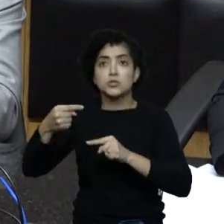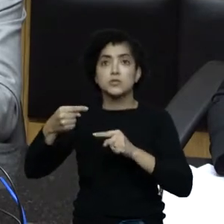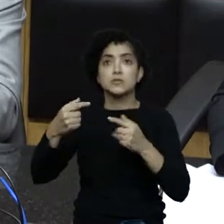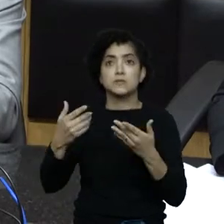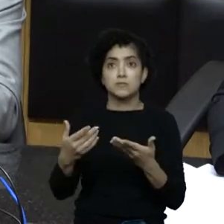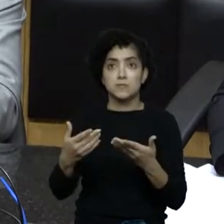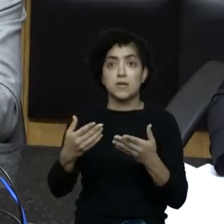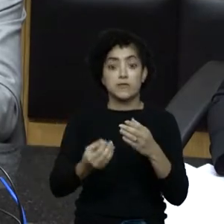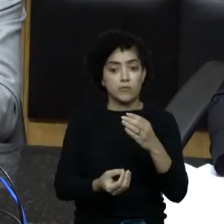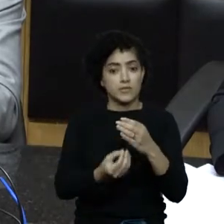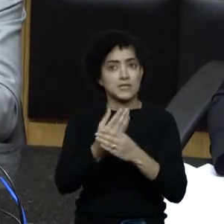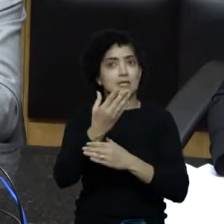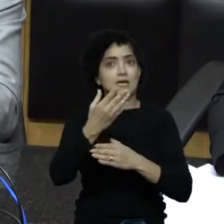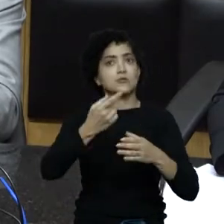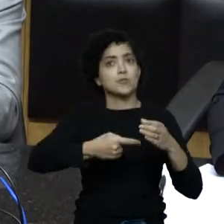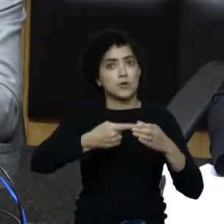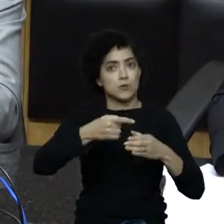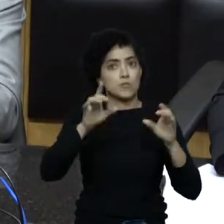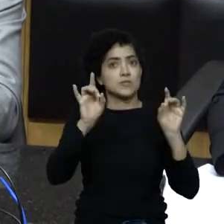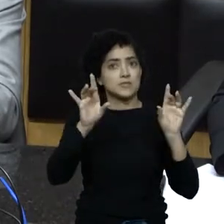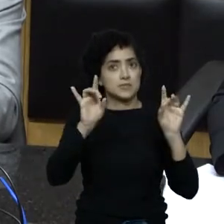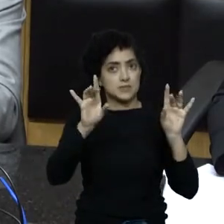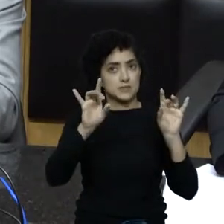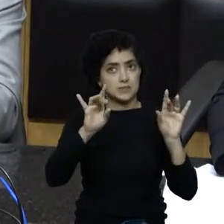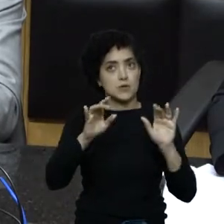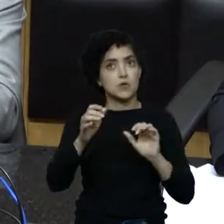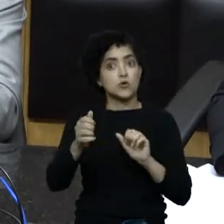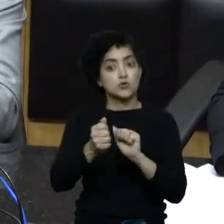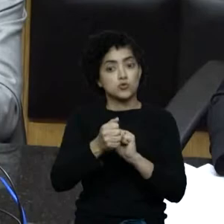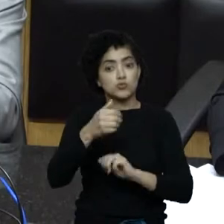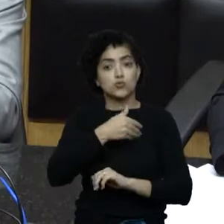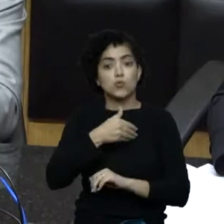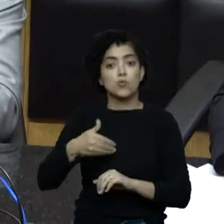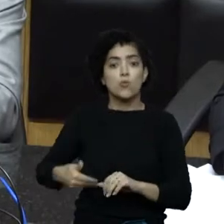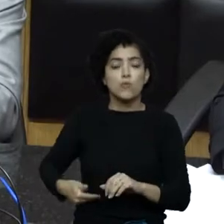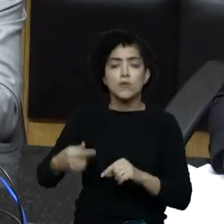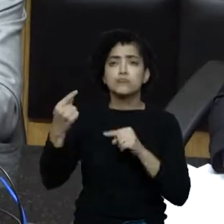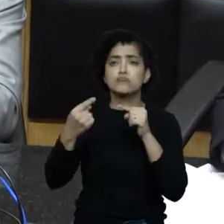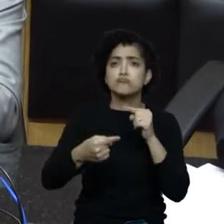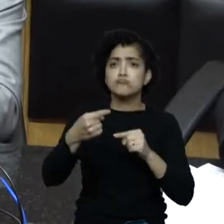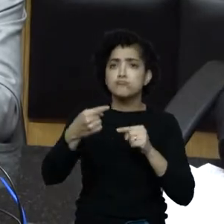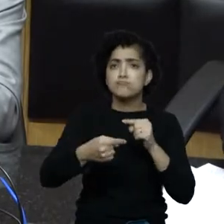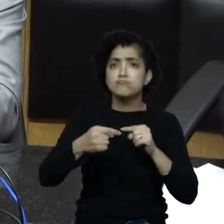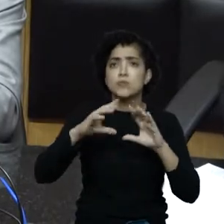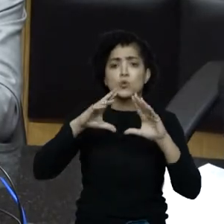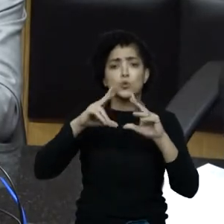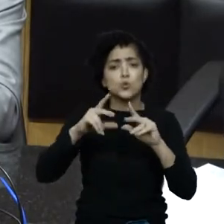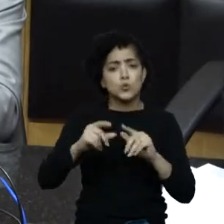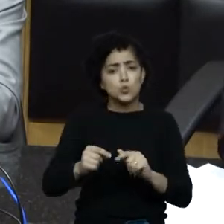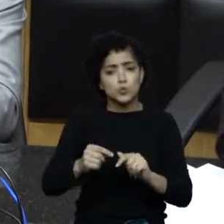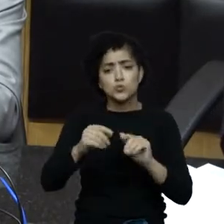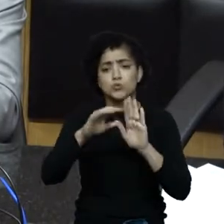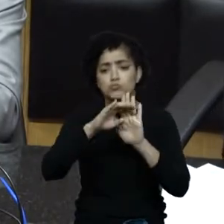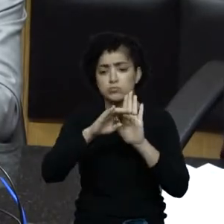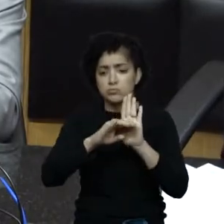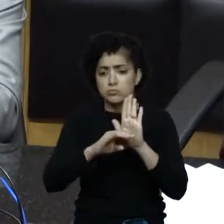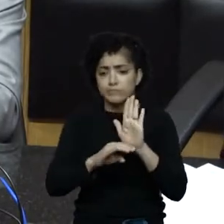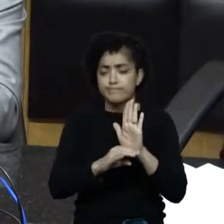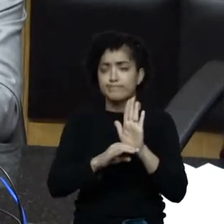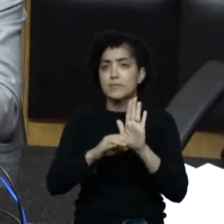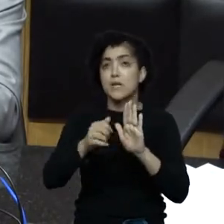inclusive uma comissão especial que juntamente com o governo discutiu todas as matérias com o governo